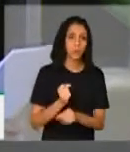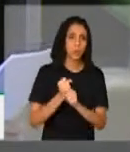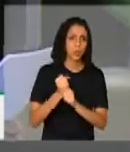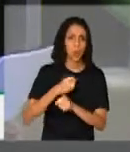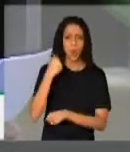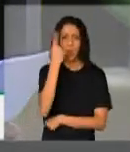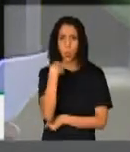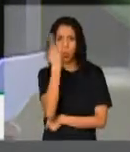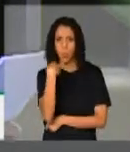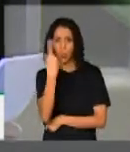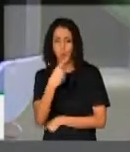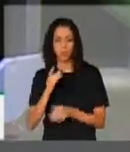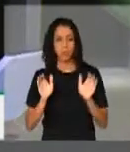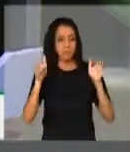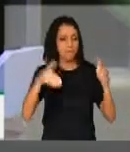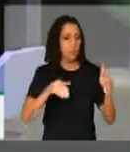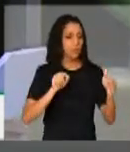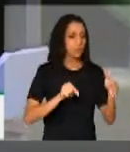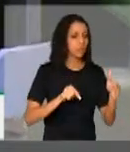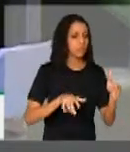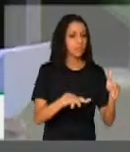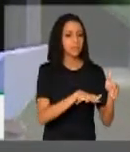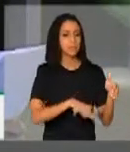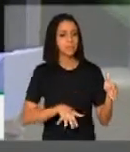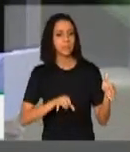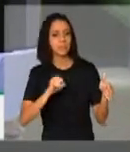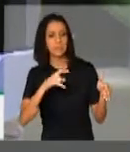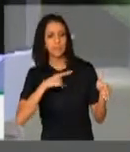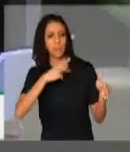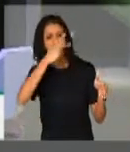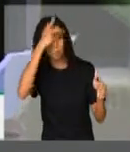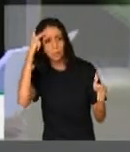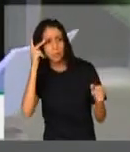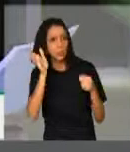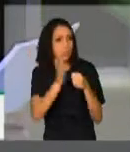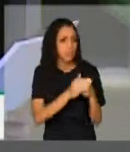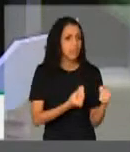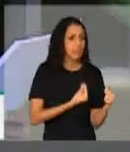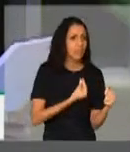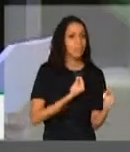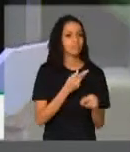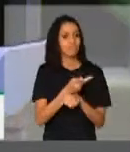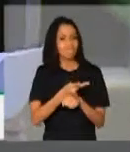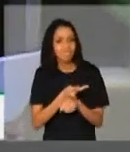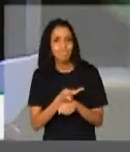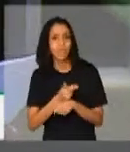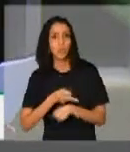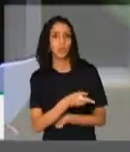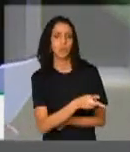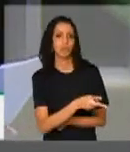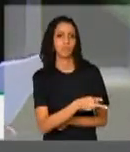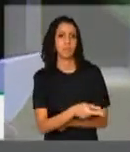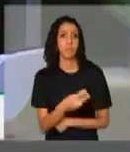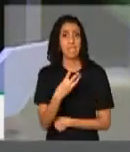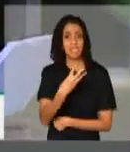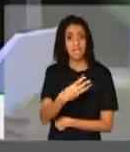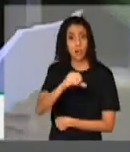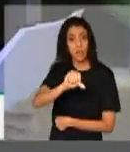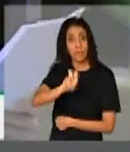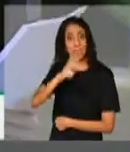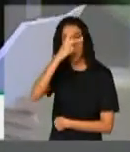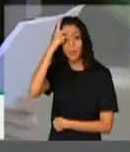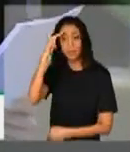concentração nas áreas que apresentavam maior chance de haver gente refugiado ou em coberta foram 395 pessoas